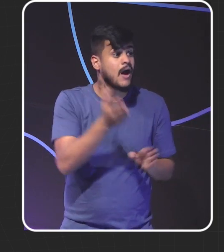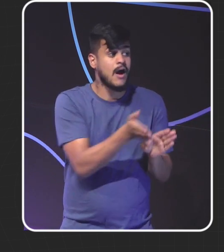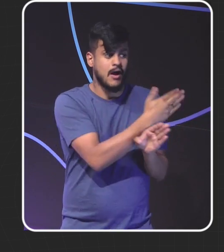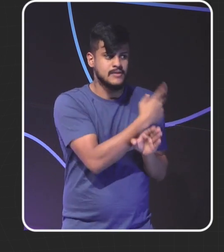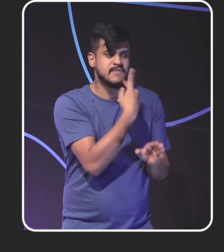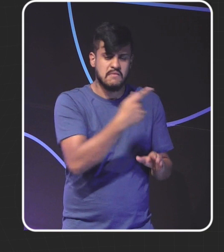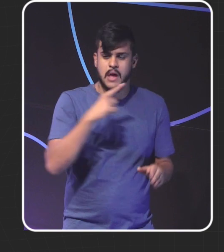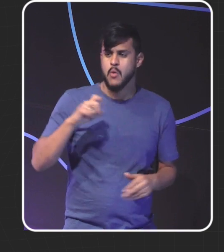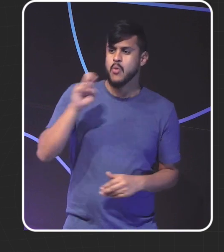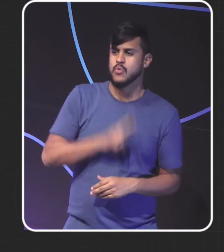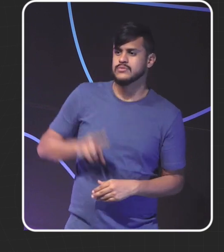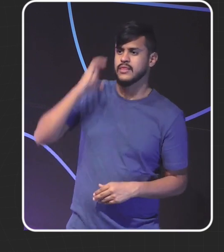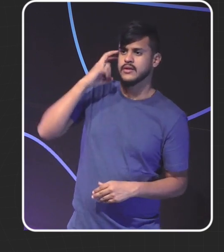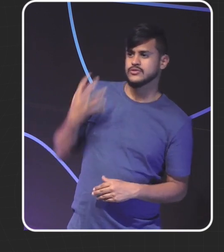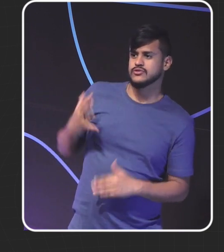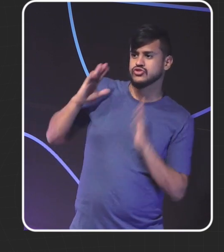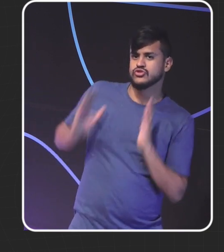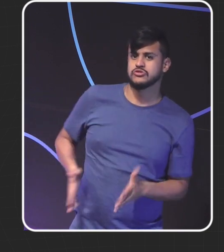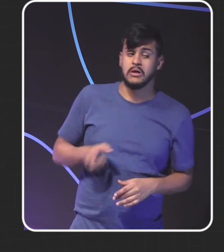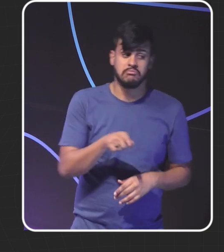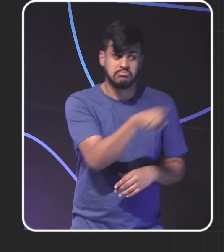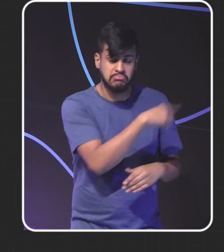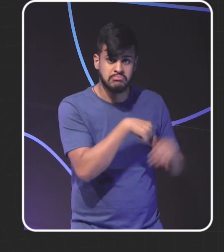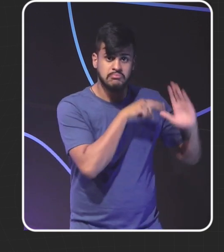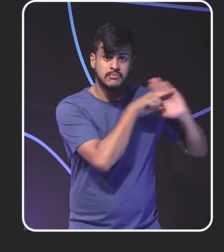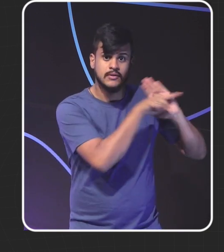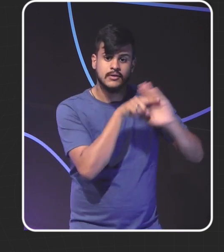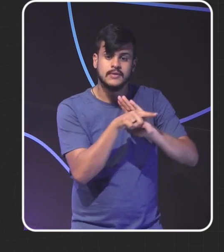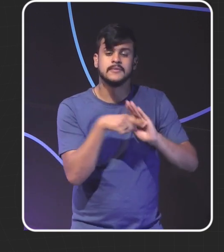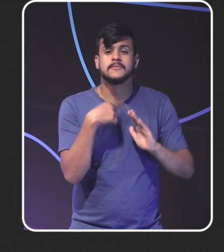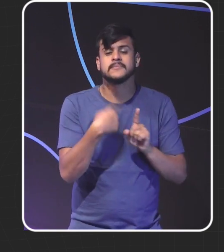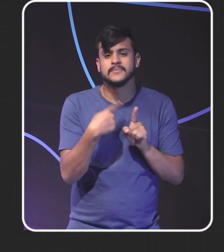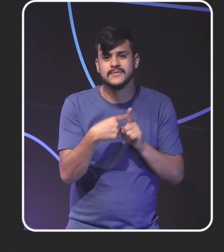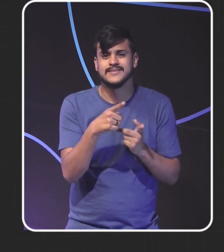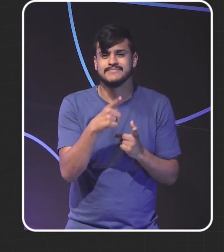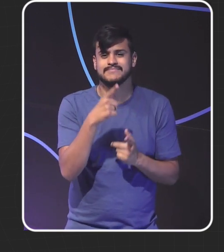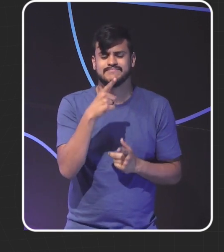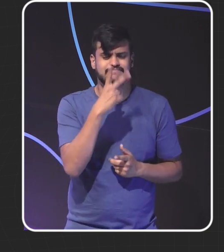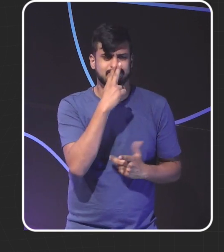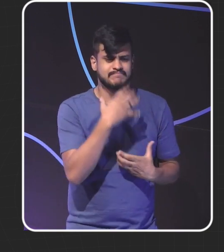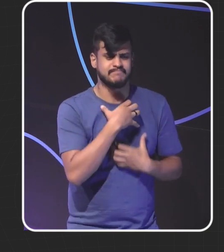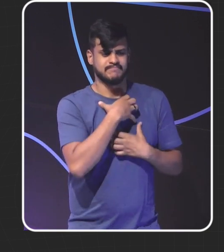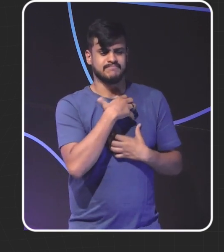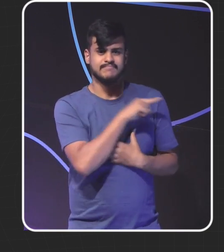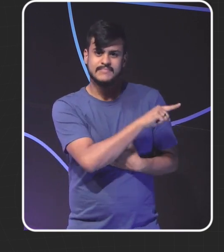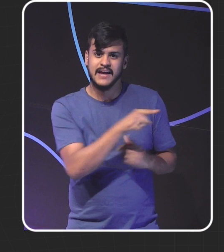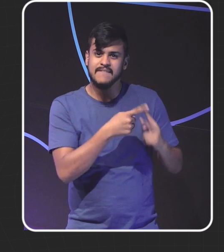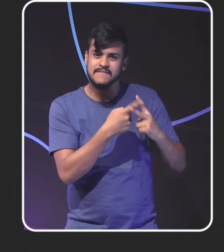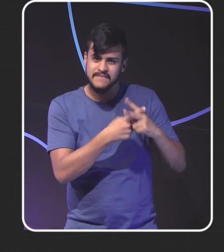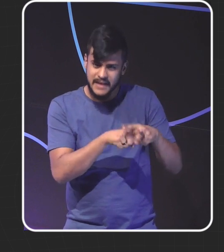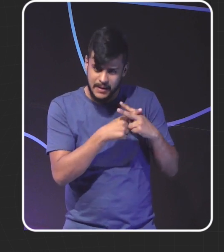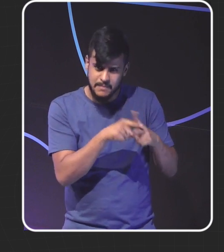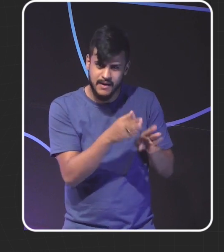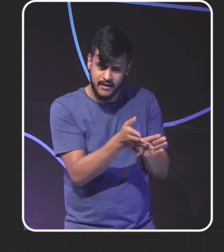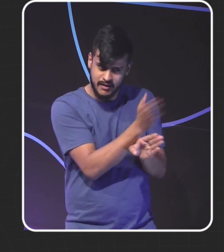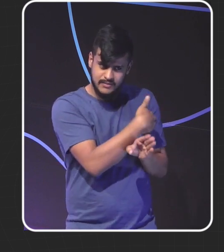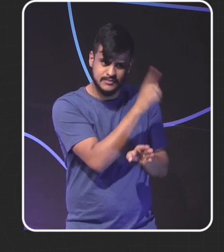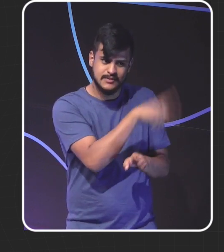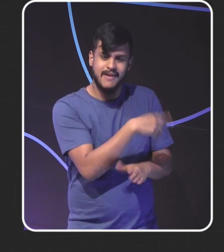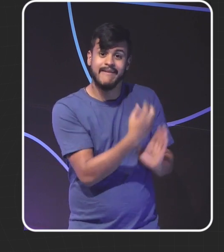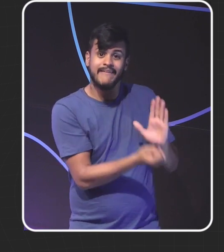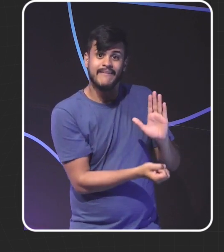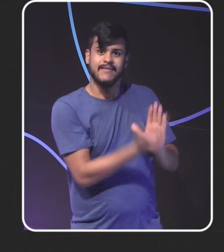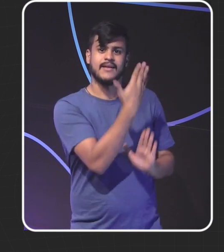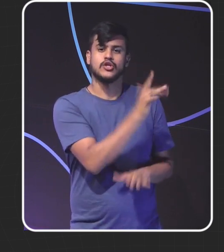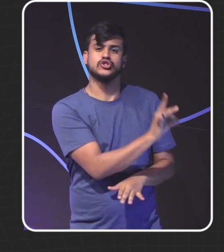artificial. E me surpreendeu, porque no fim, a sensação que eu tive é que essas ferramentas que criam sites automáticos que dizem